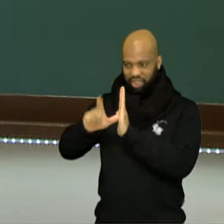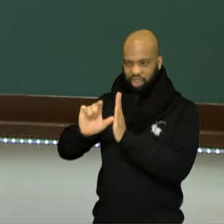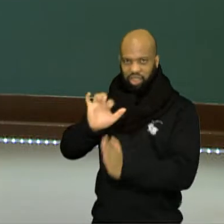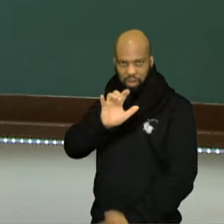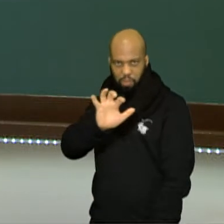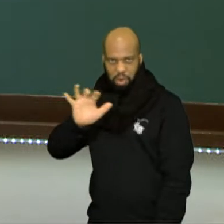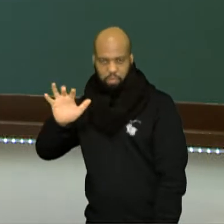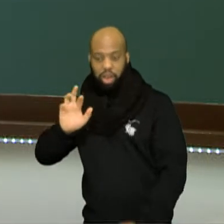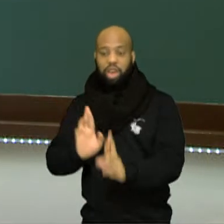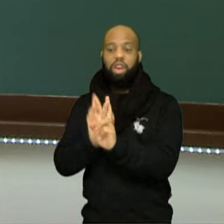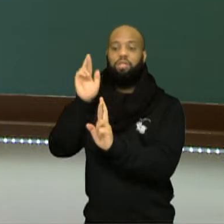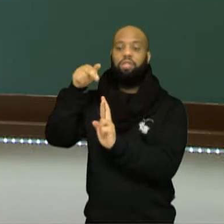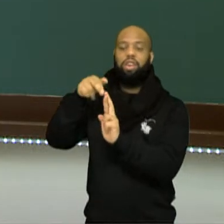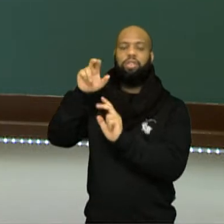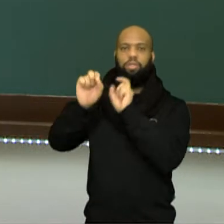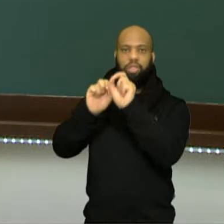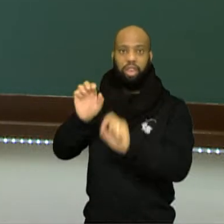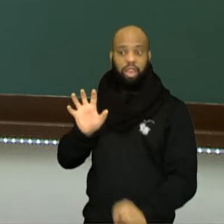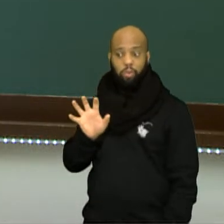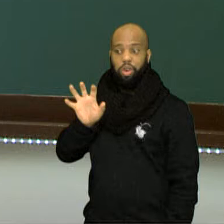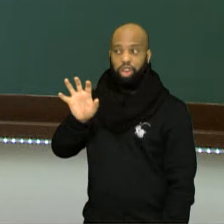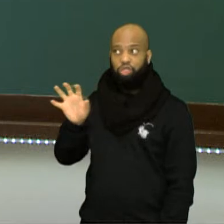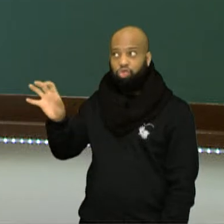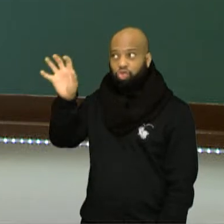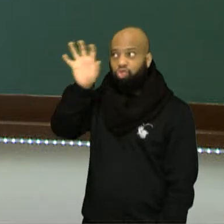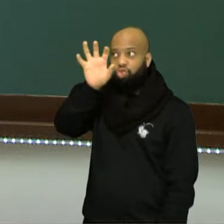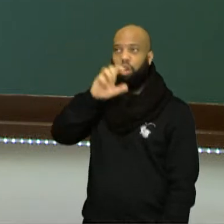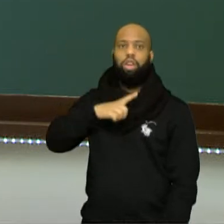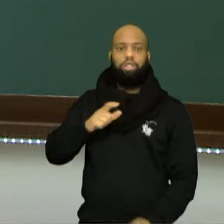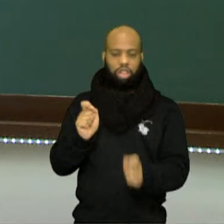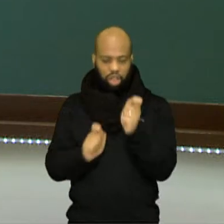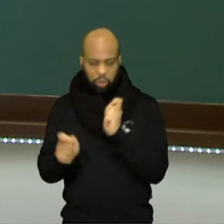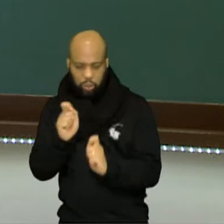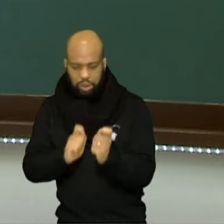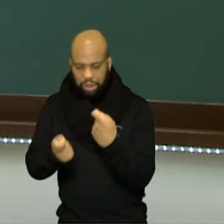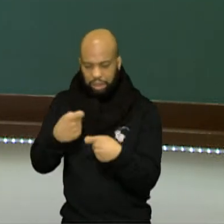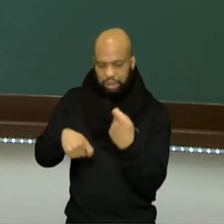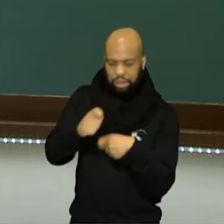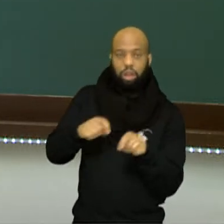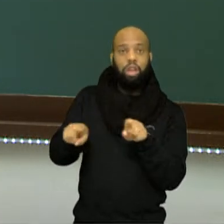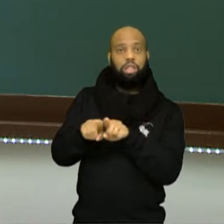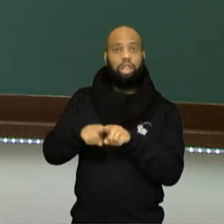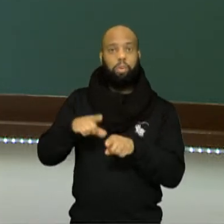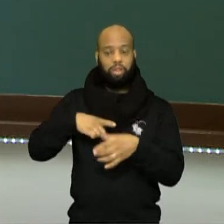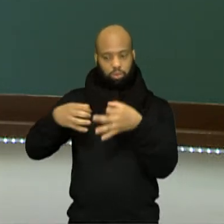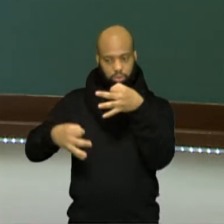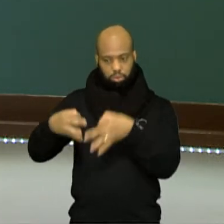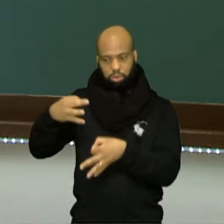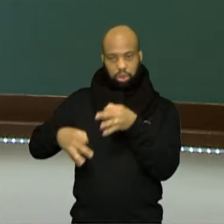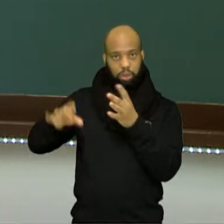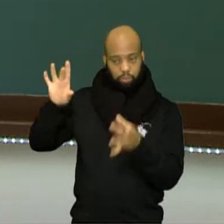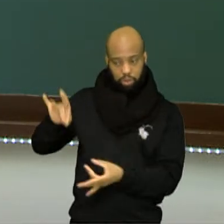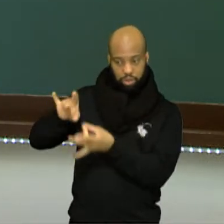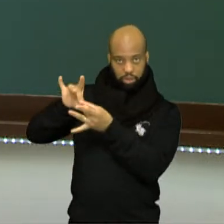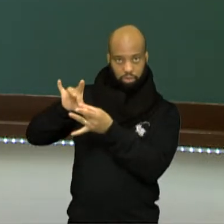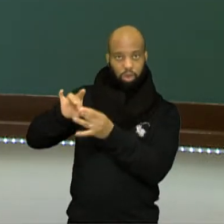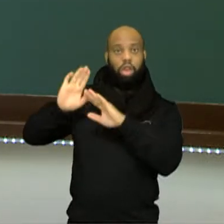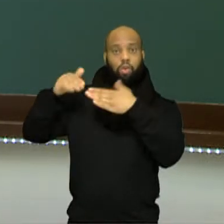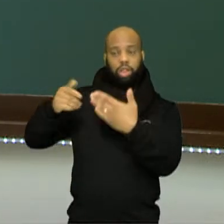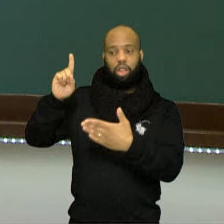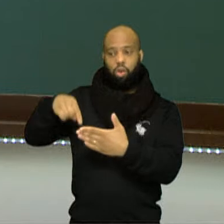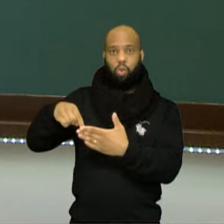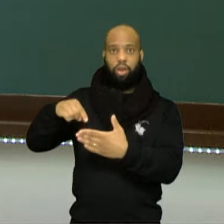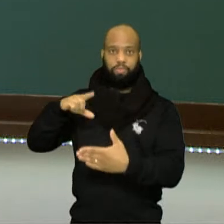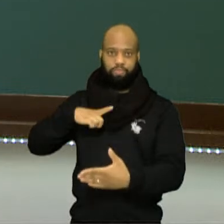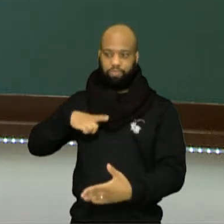faz referência a uma região que conta com administração e jurisdição próprios. Trata-se da